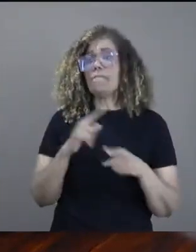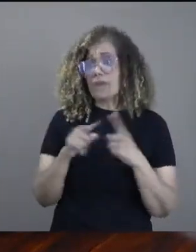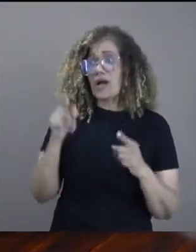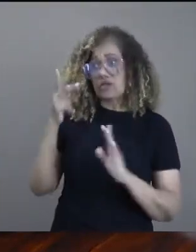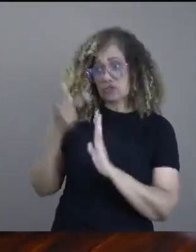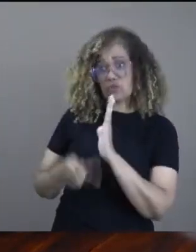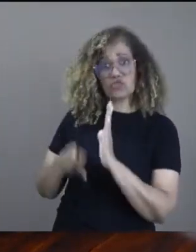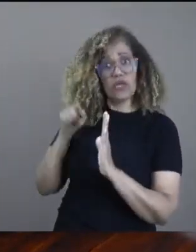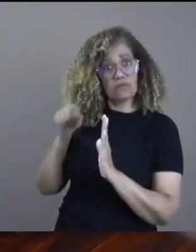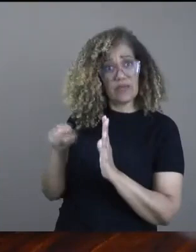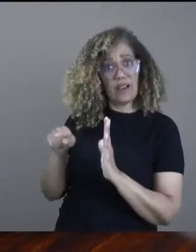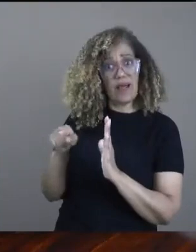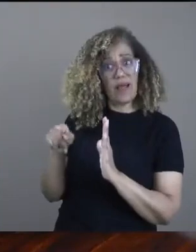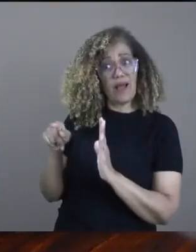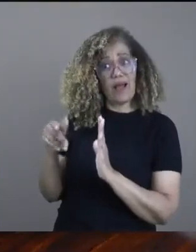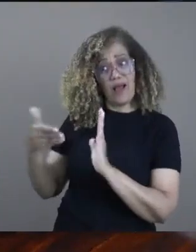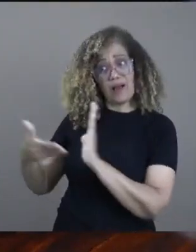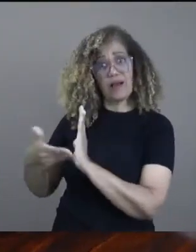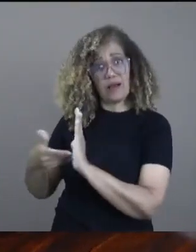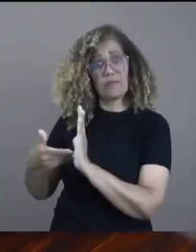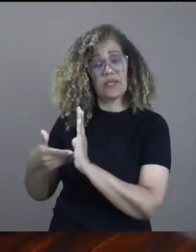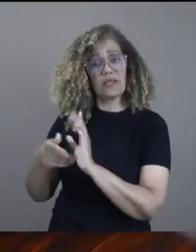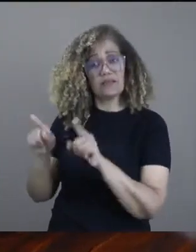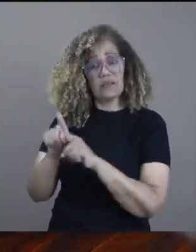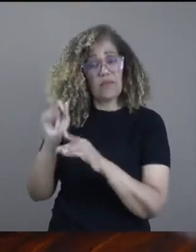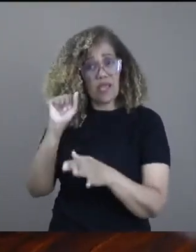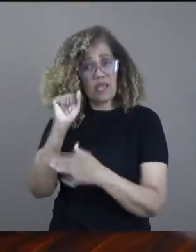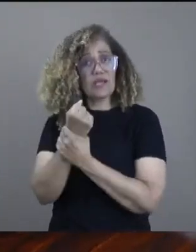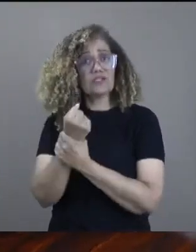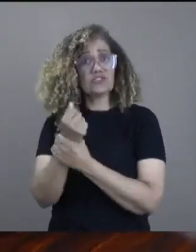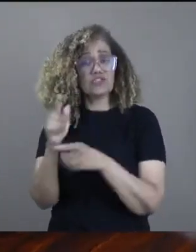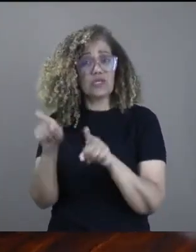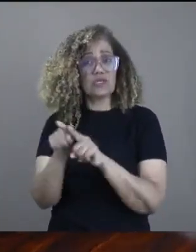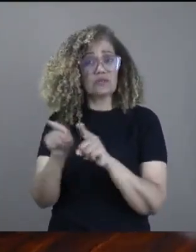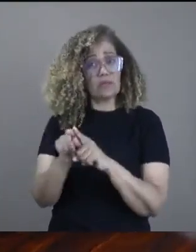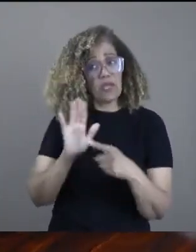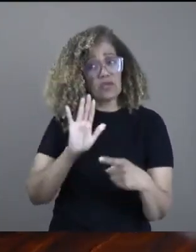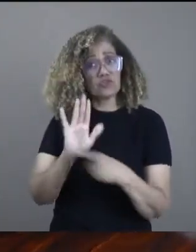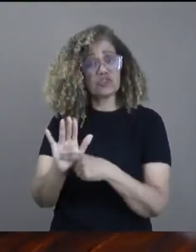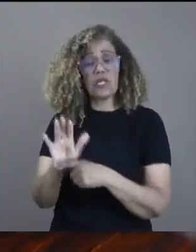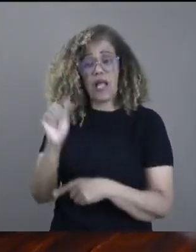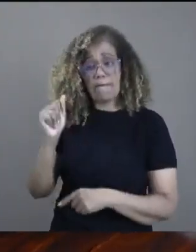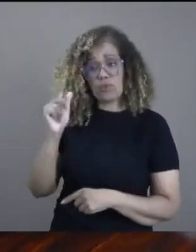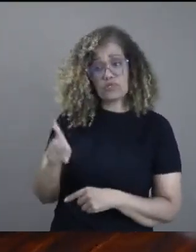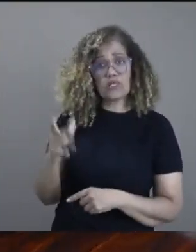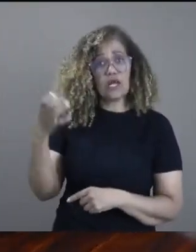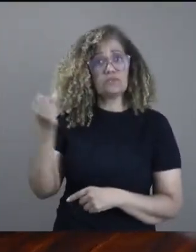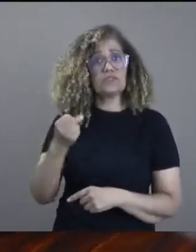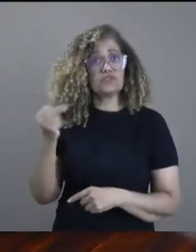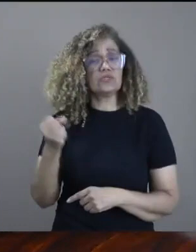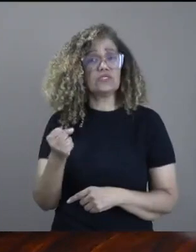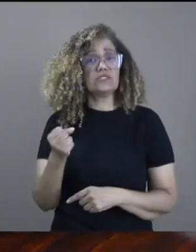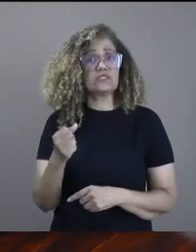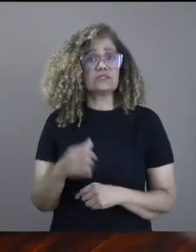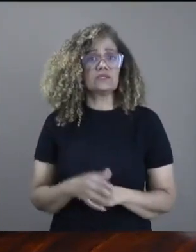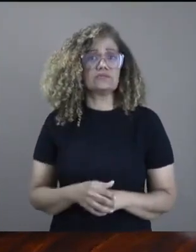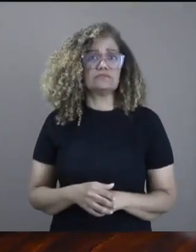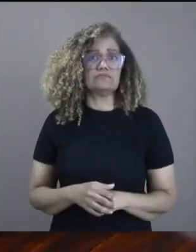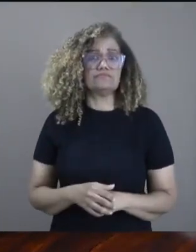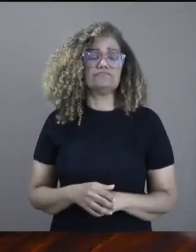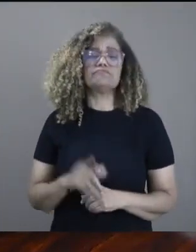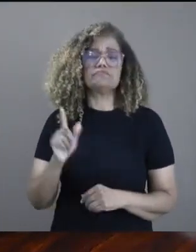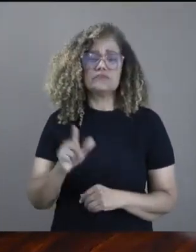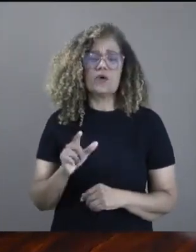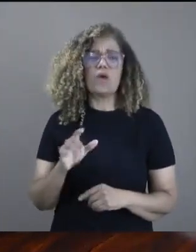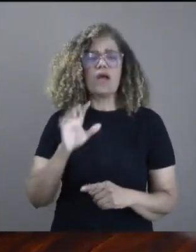projeto que vai garantir também a recomposição dos benefícios do aposentados e pensionistas então uma pressão democrática